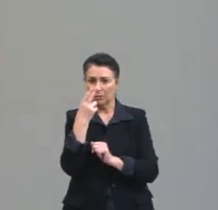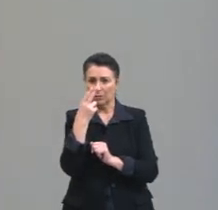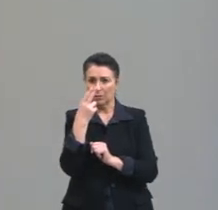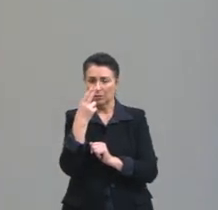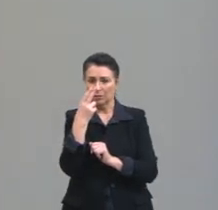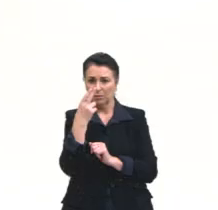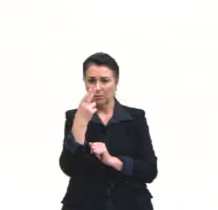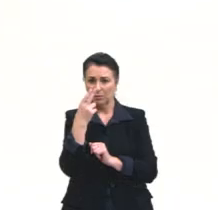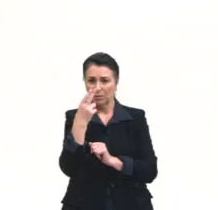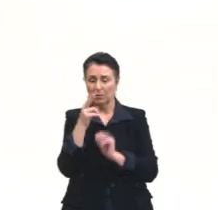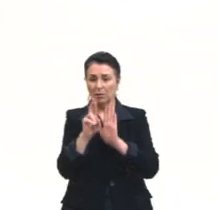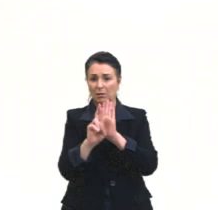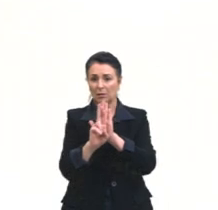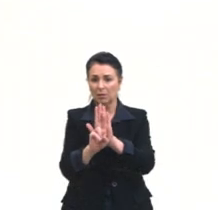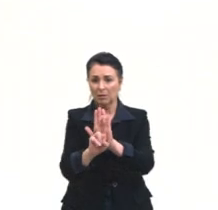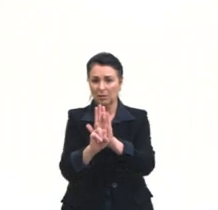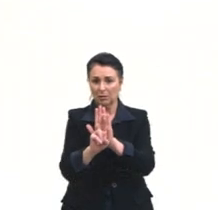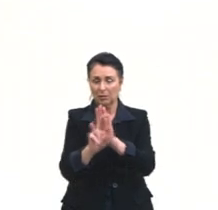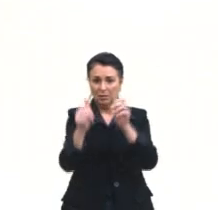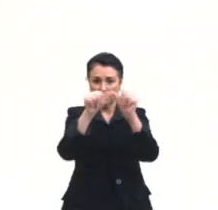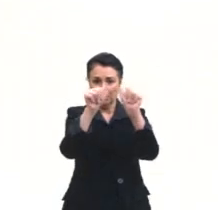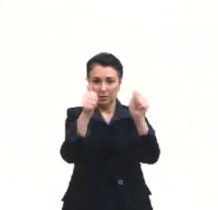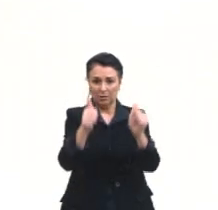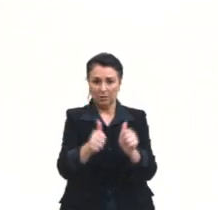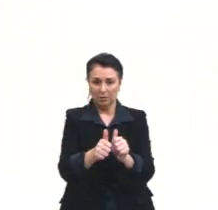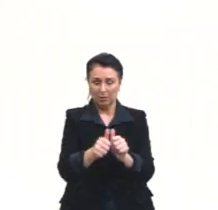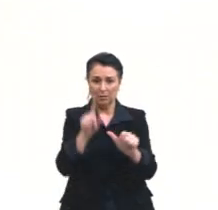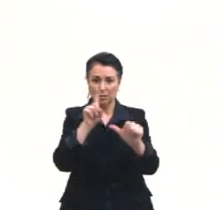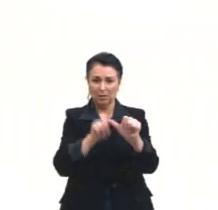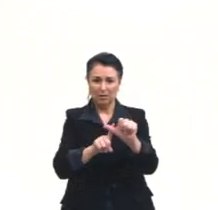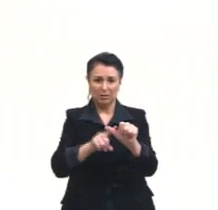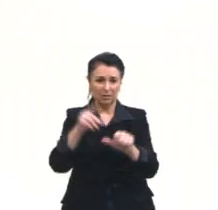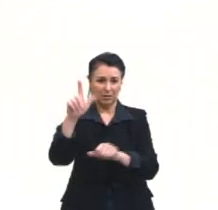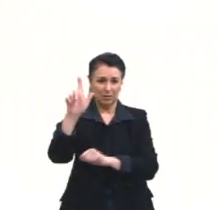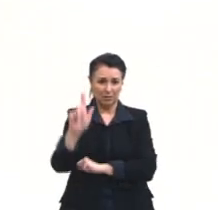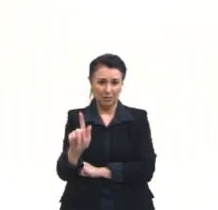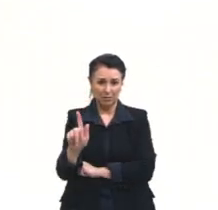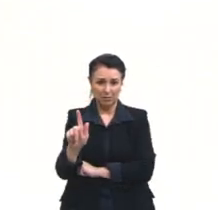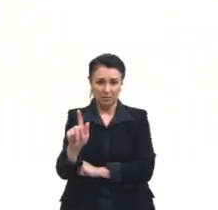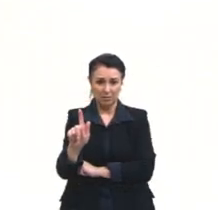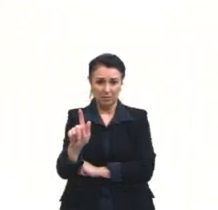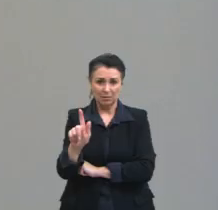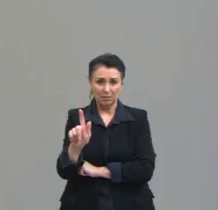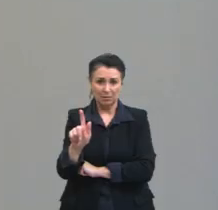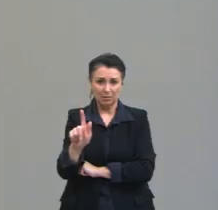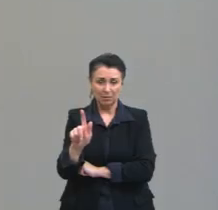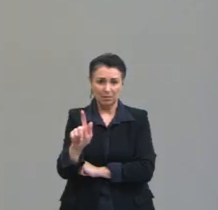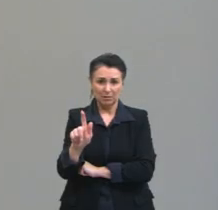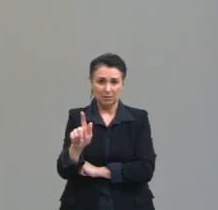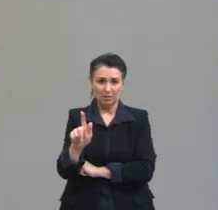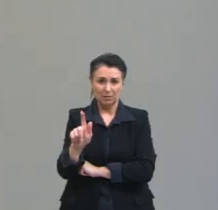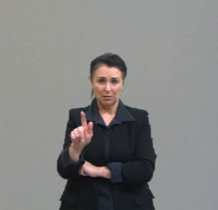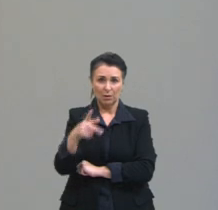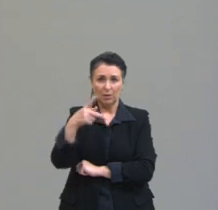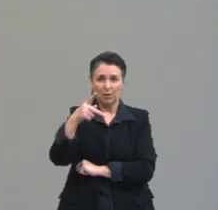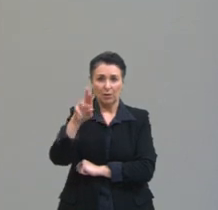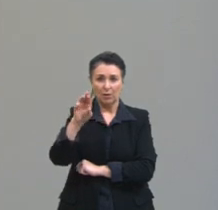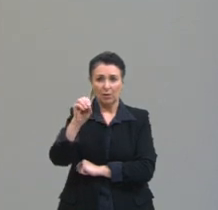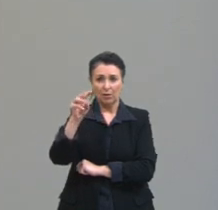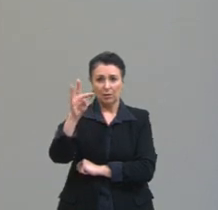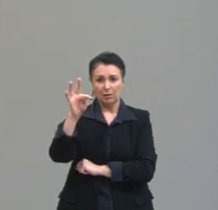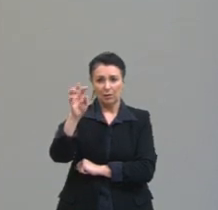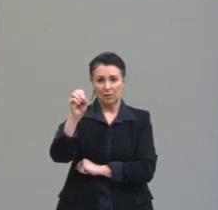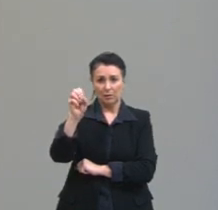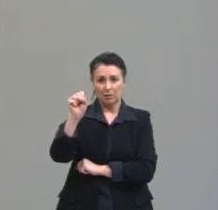é representado na figura pela letra g Esse é o prótons mata esse